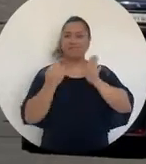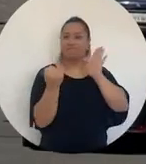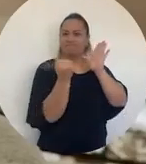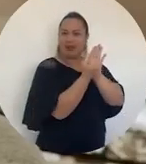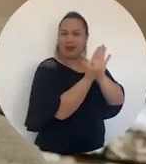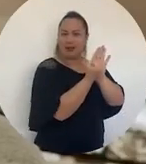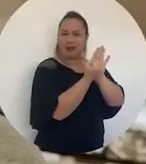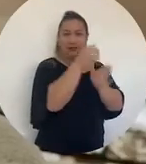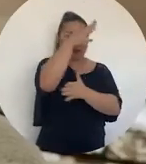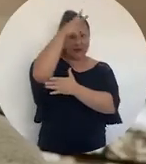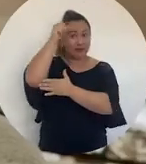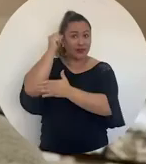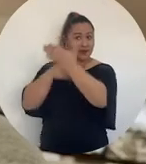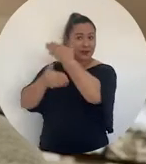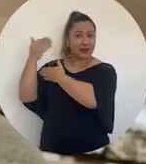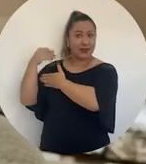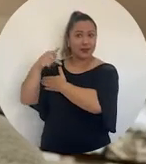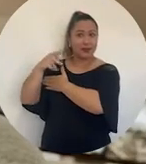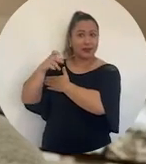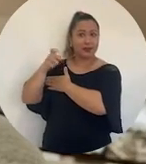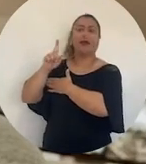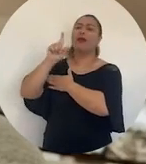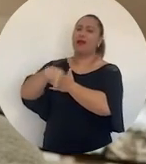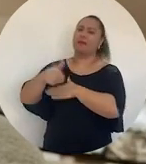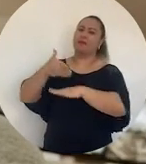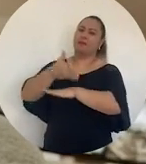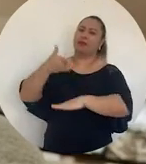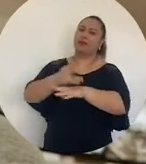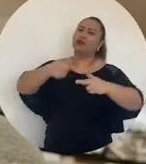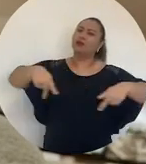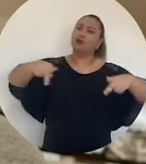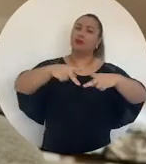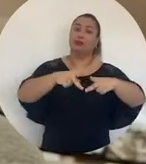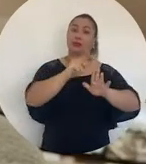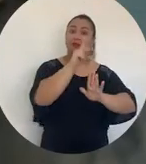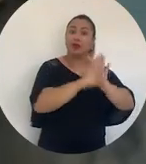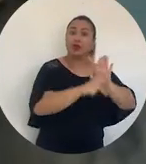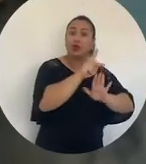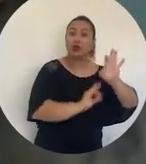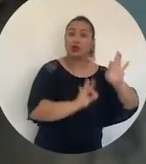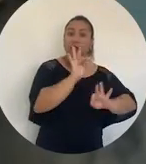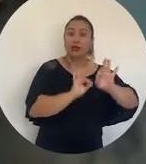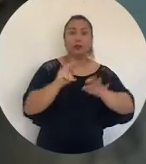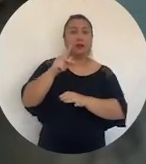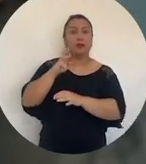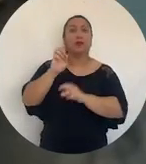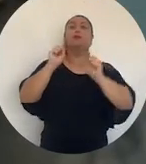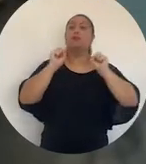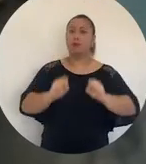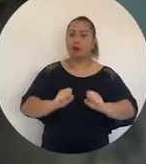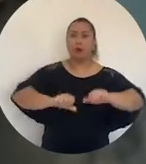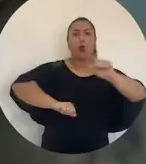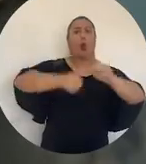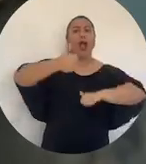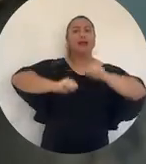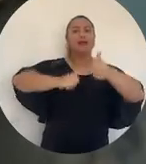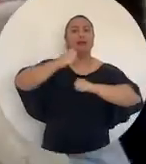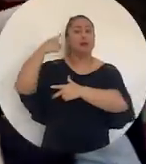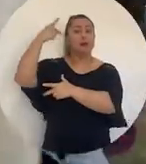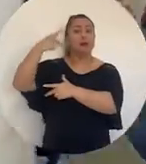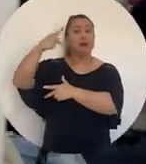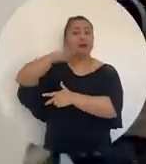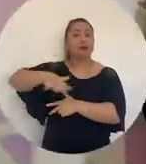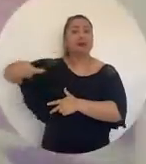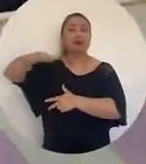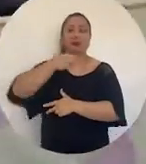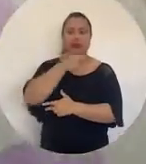Para mim, a grande marca do governo Pepe, no passado, foi a participação popular. E o projeto de Pepe pode qualificar as políticas